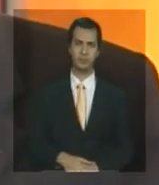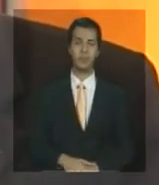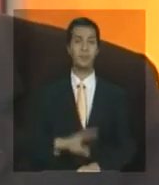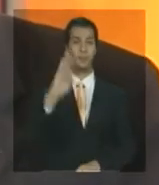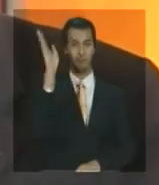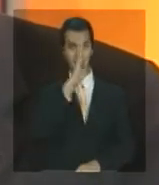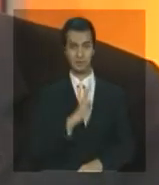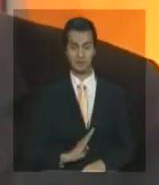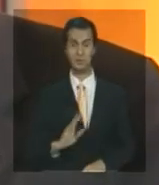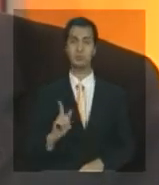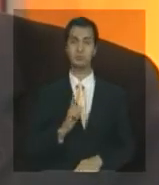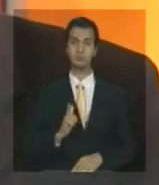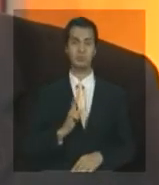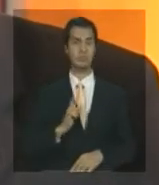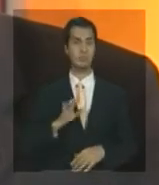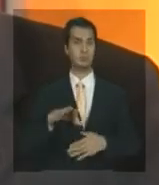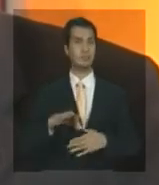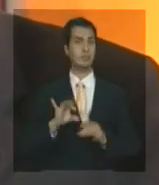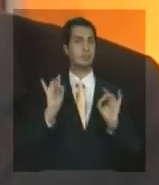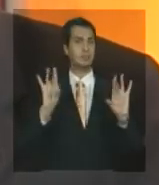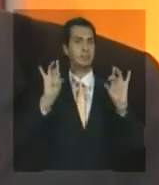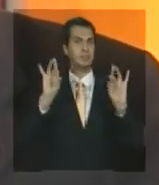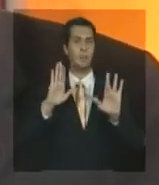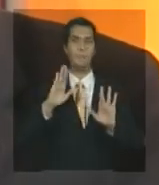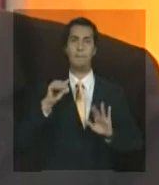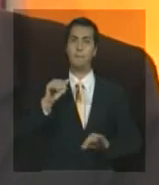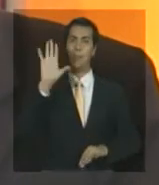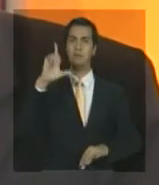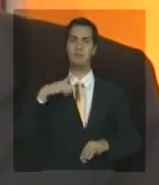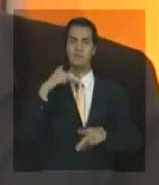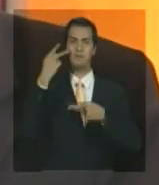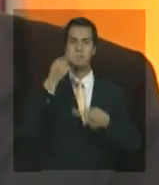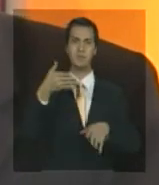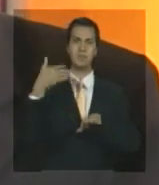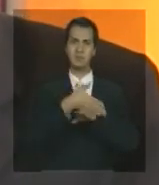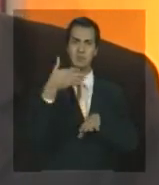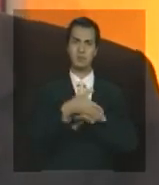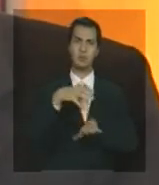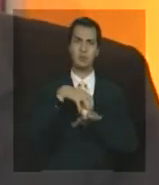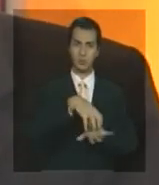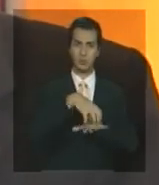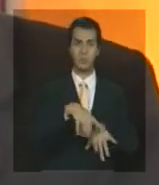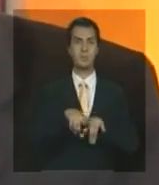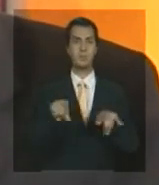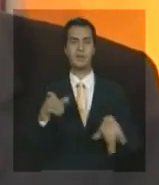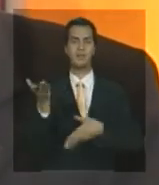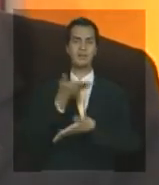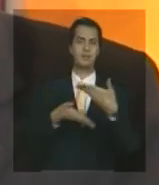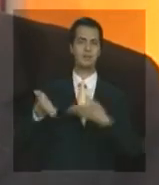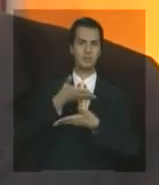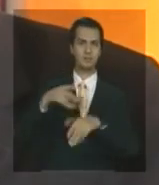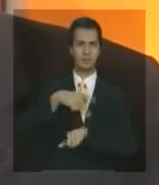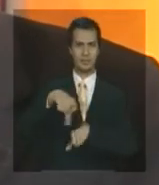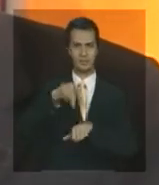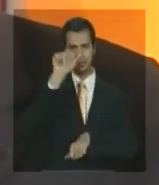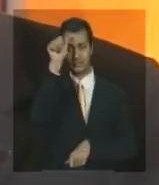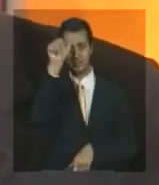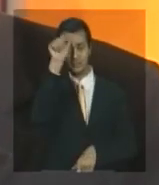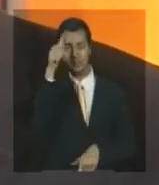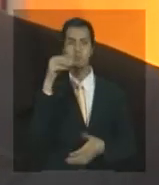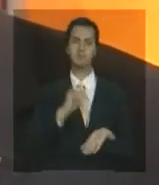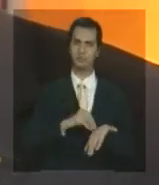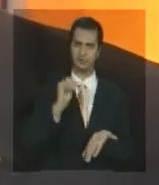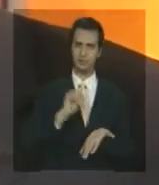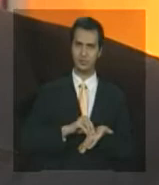mais se destacam com visitantes por todo o mundo, a nossa relação ainda de turismo com a Índia tem muito ainda para